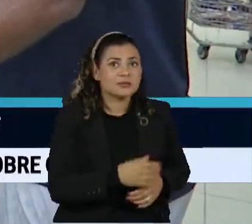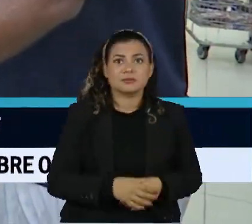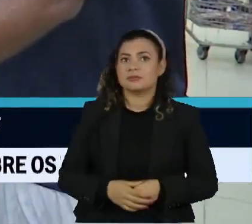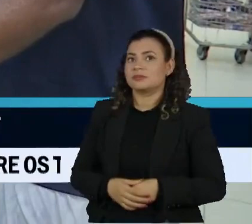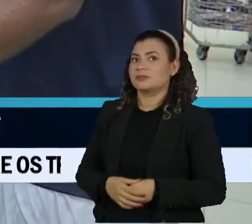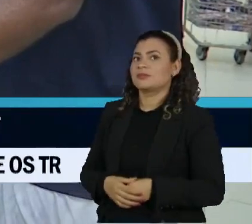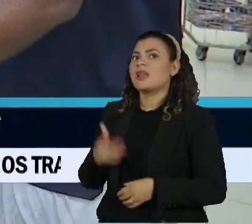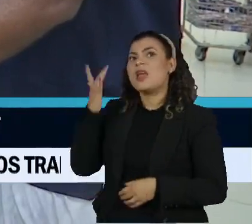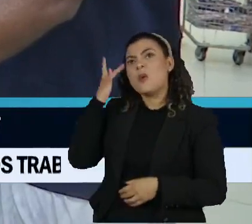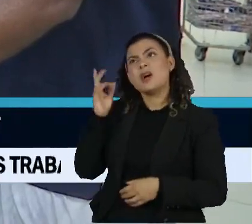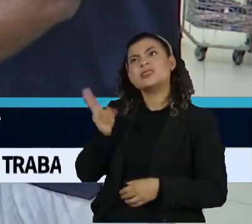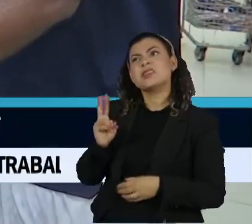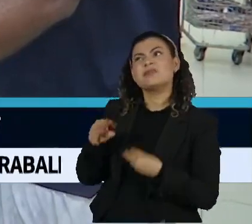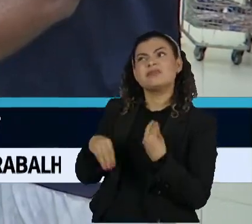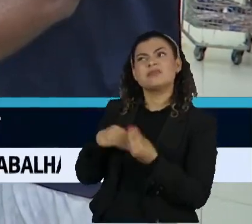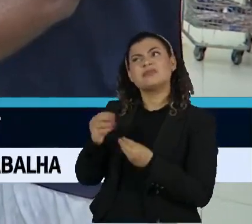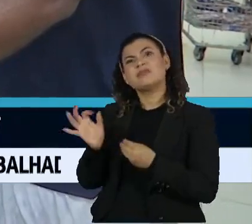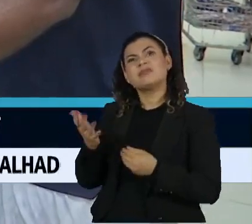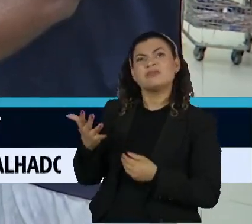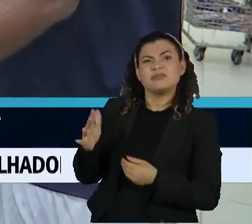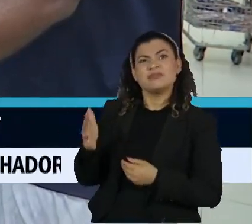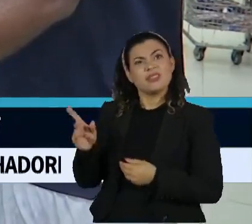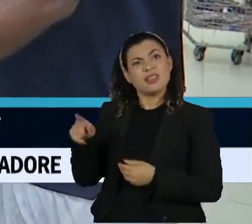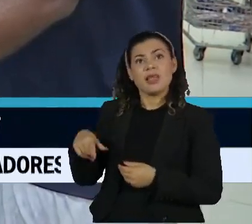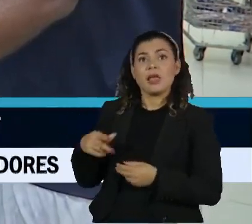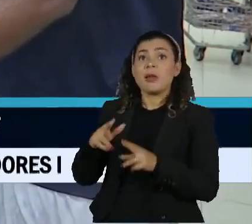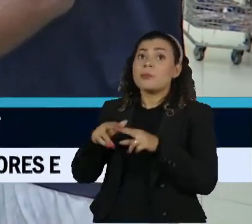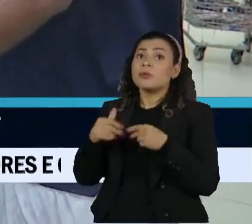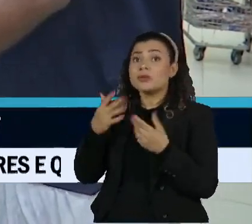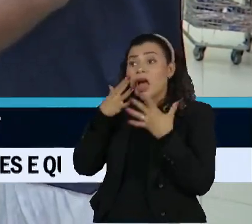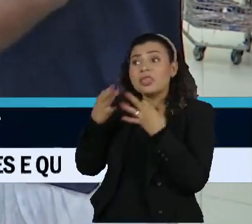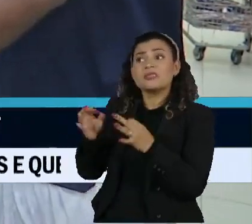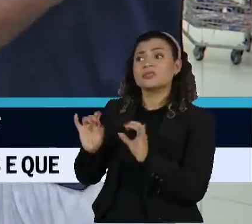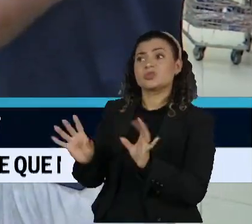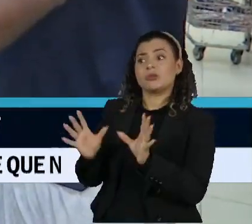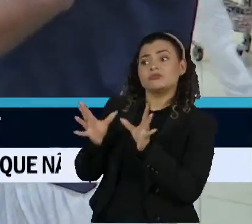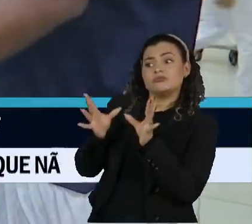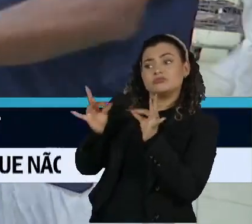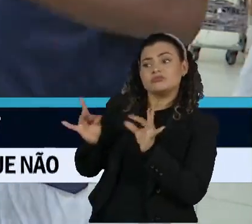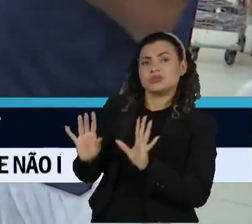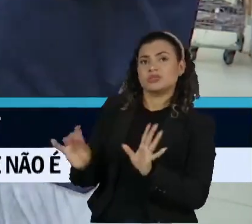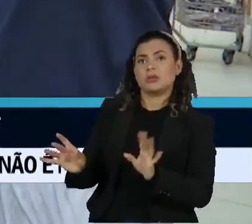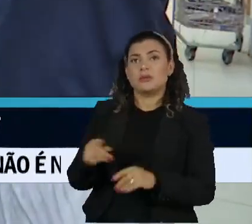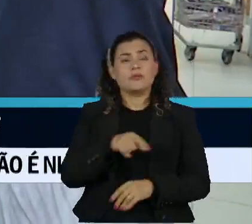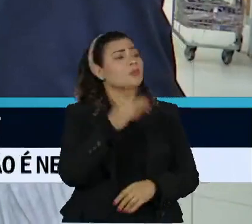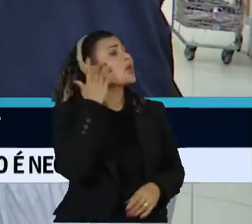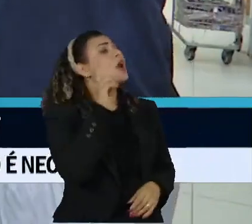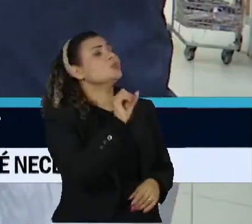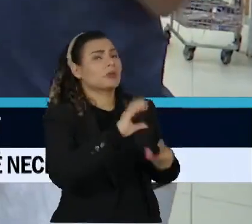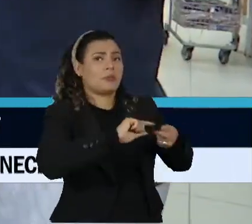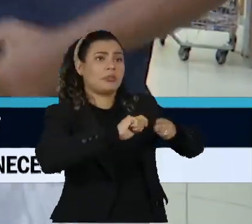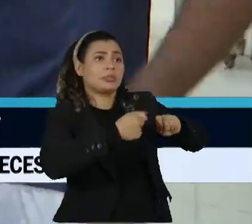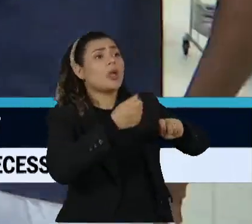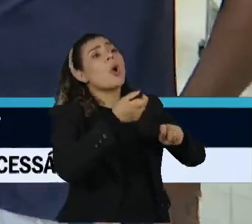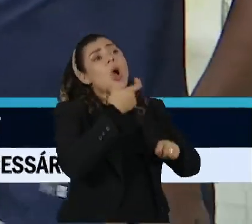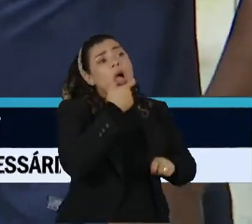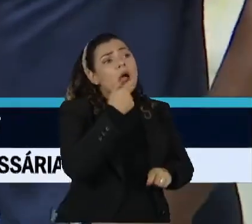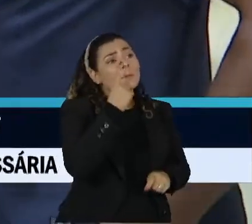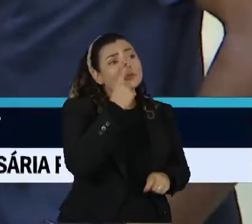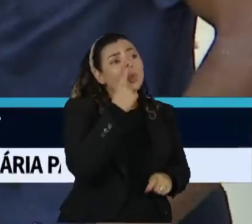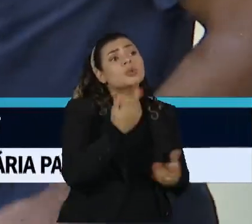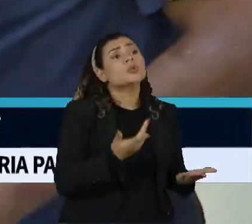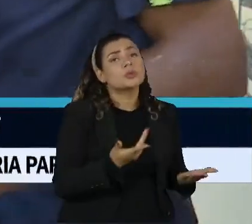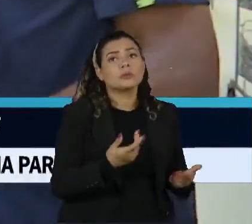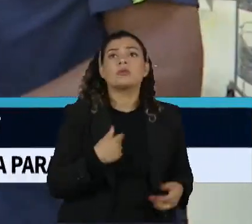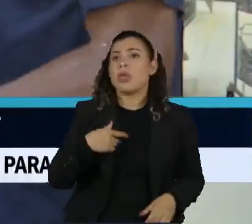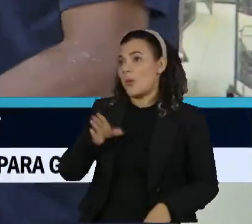sempre foi do mesmo jeitinho, assim, né? Foi só que tá prestando mais atenção. E você acha que é um bombom ou um biscoito? Olha, eu conheço